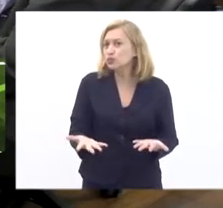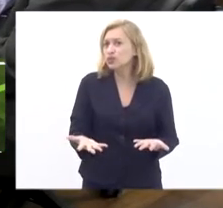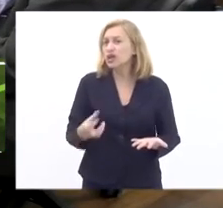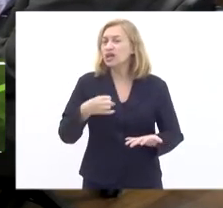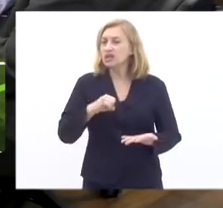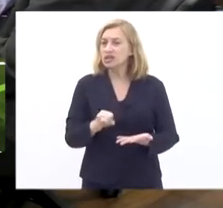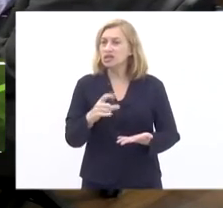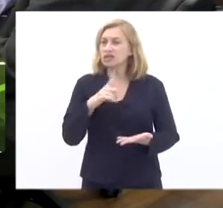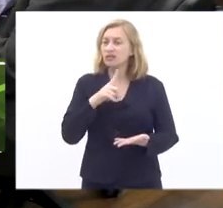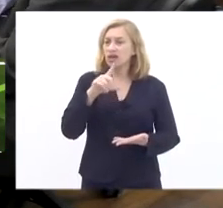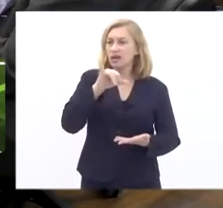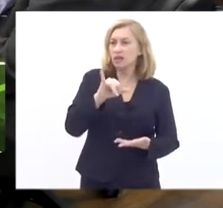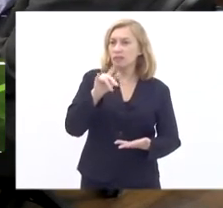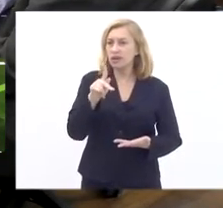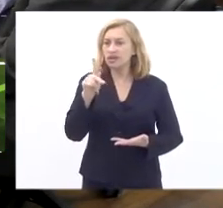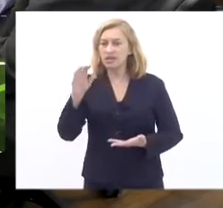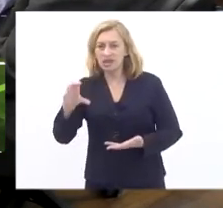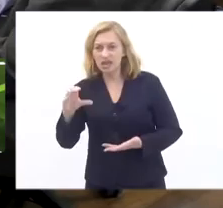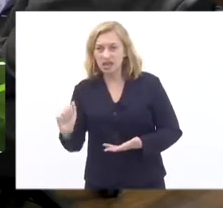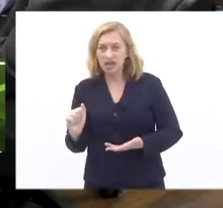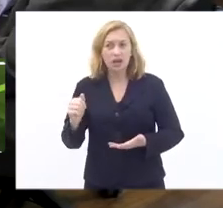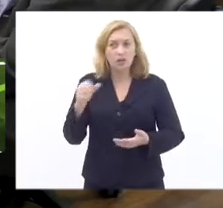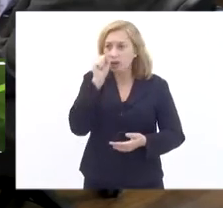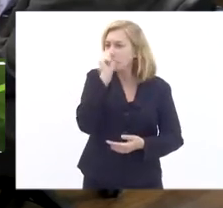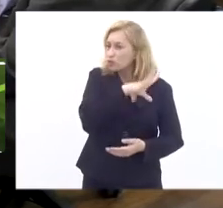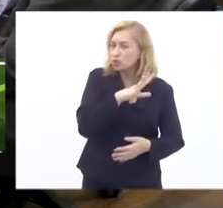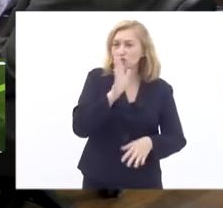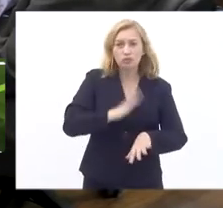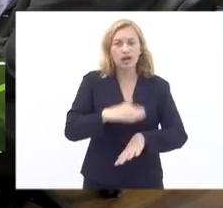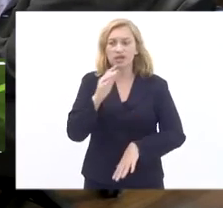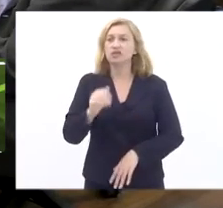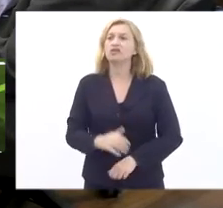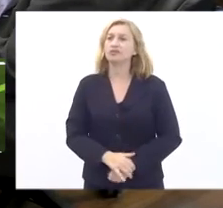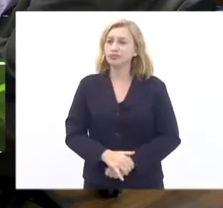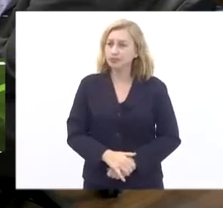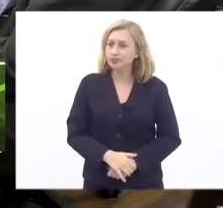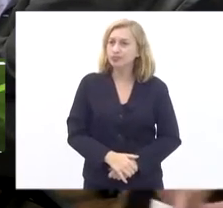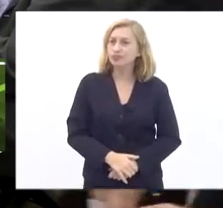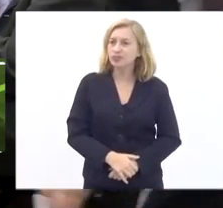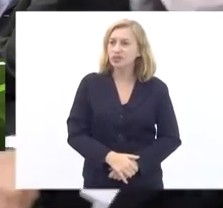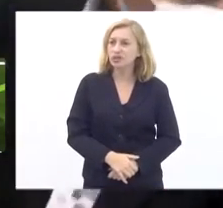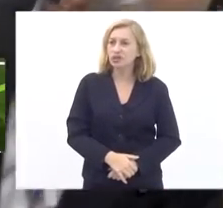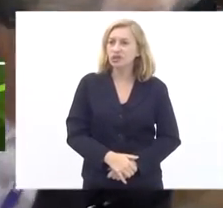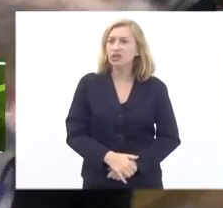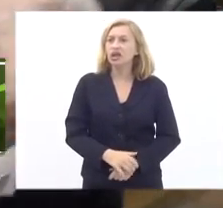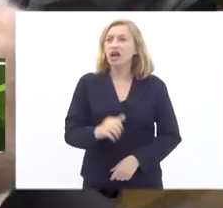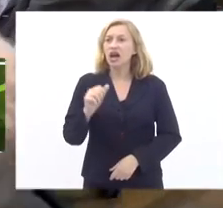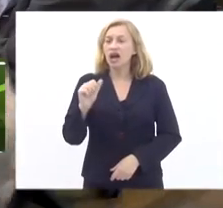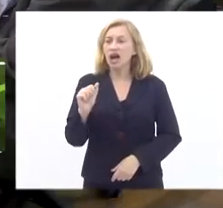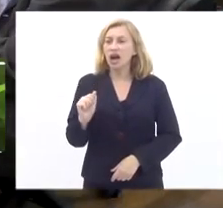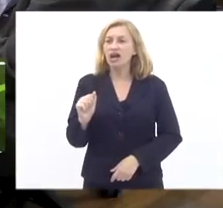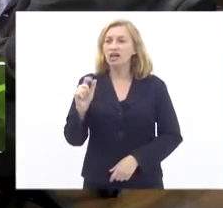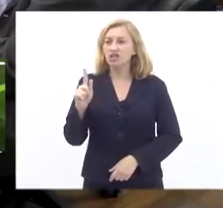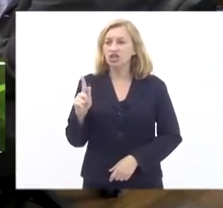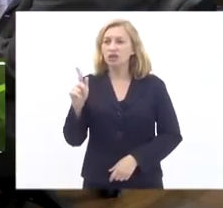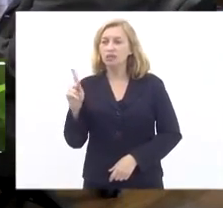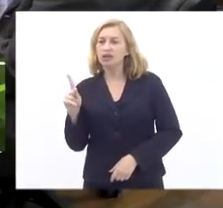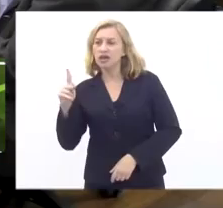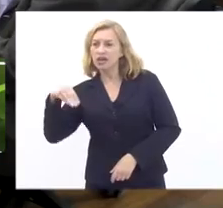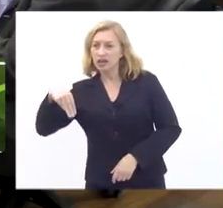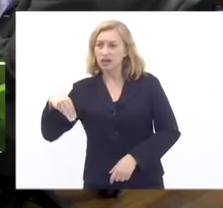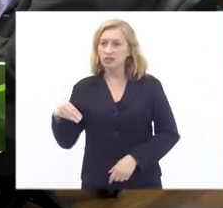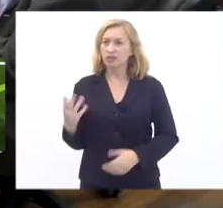tiver IPCA, vai ficar mais absurda ainda. IPCA não, IGPM. Hã? IGPM. IGPM não é porque a Priscila falou